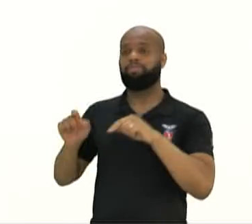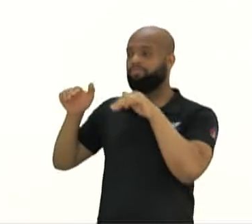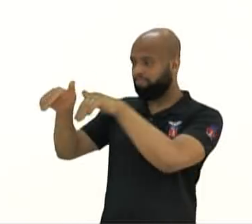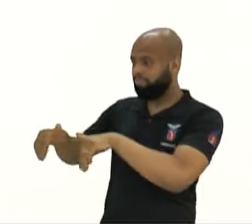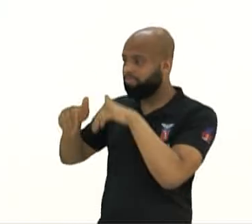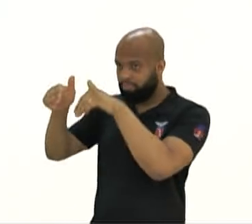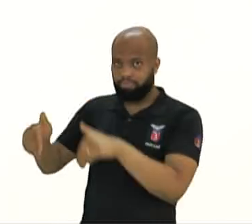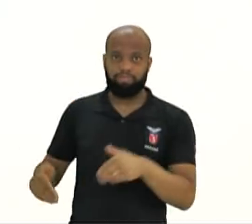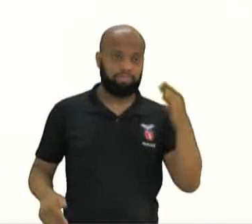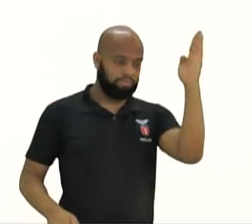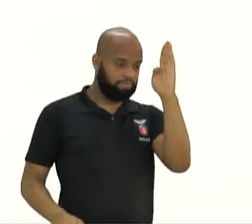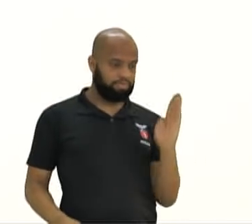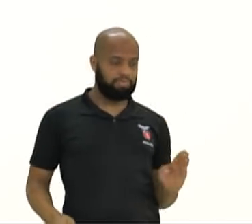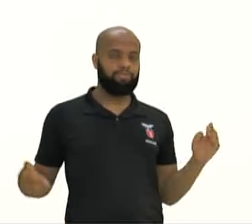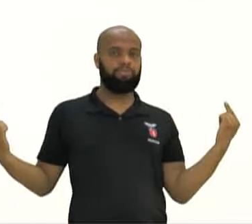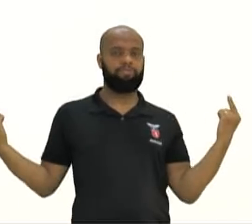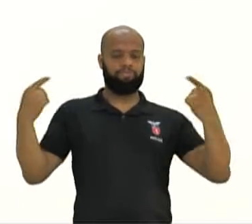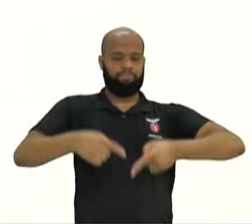mundial, fortíssima.